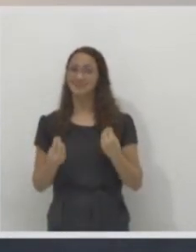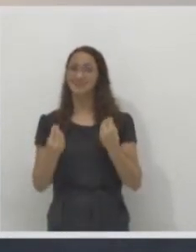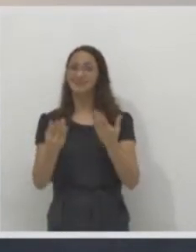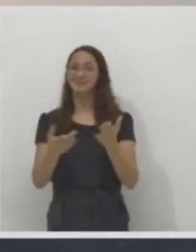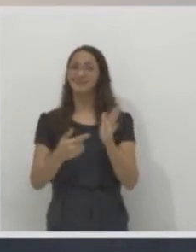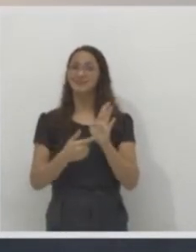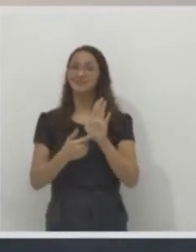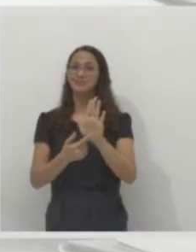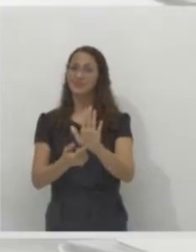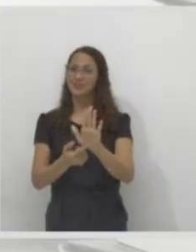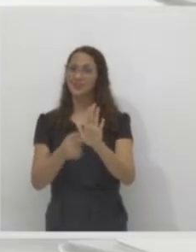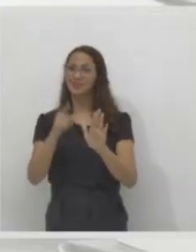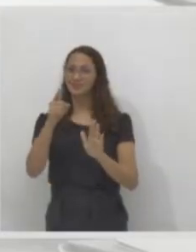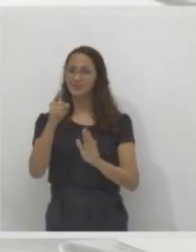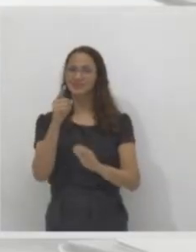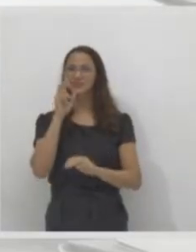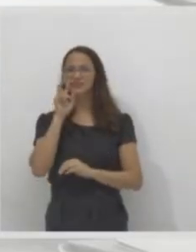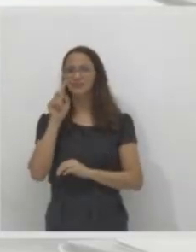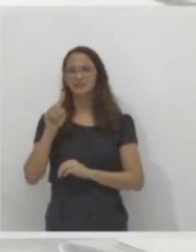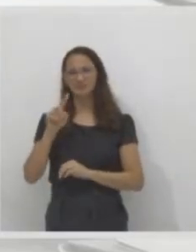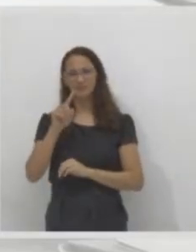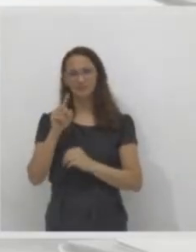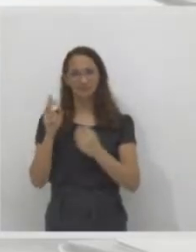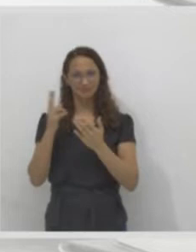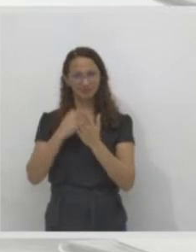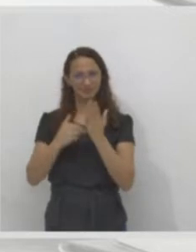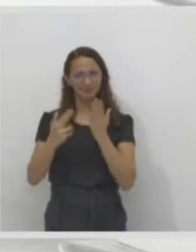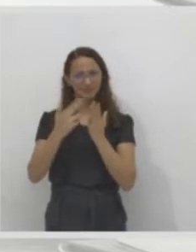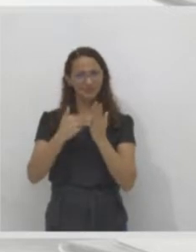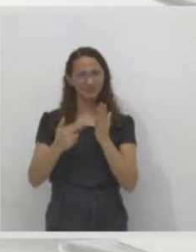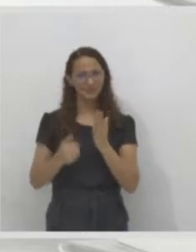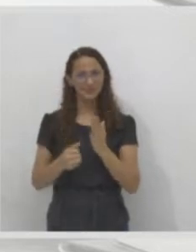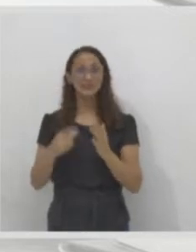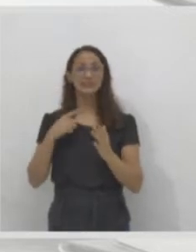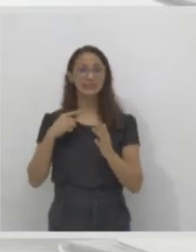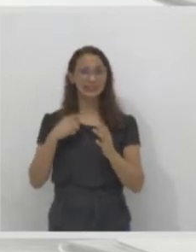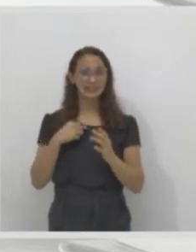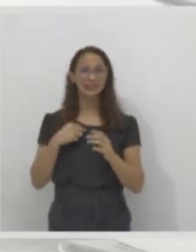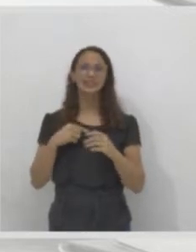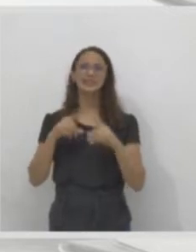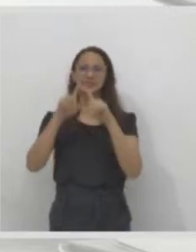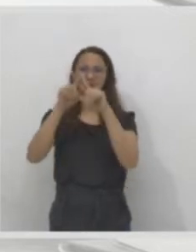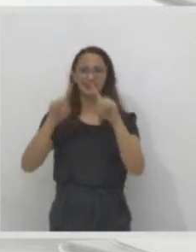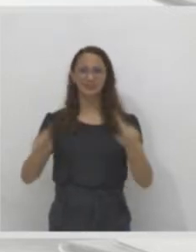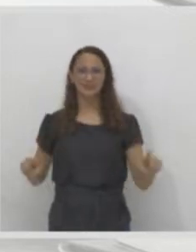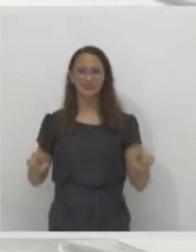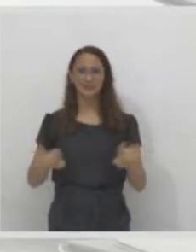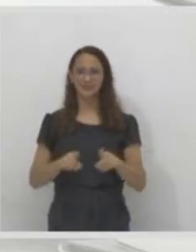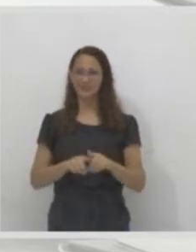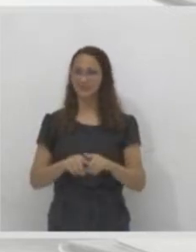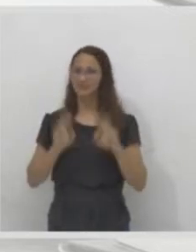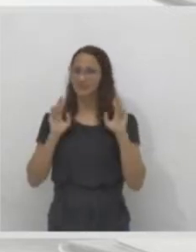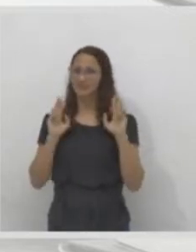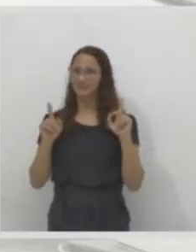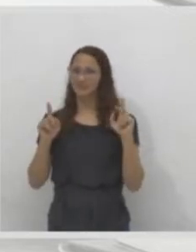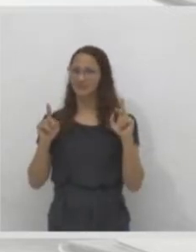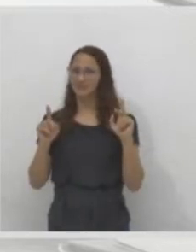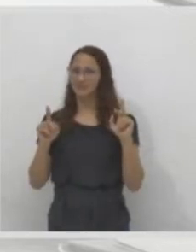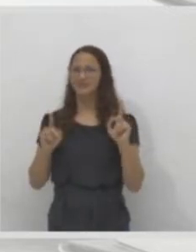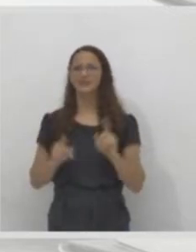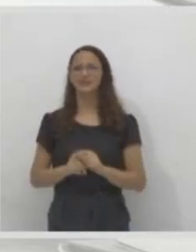um material para que vocês possam, uma imagem com 3 triângulos diferentes, apresentando